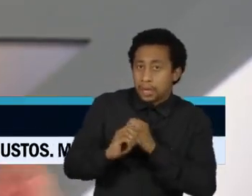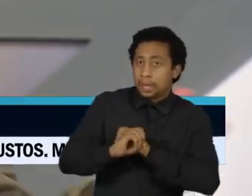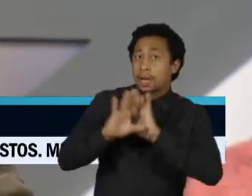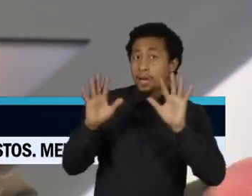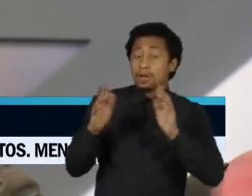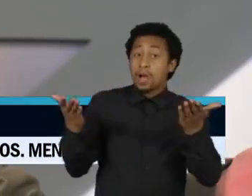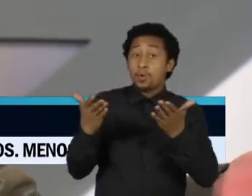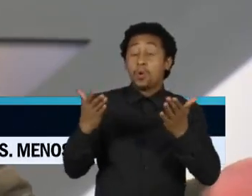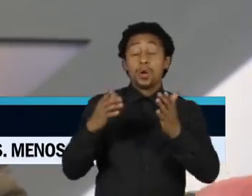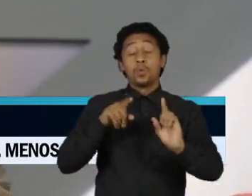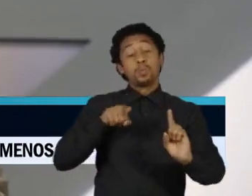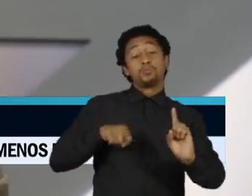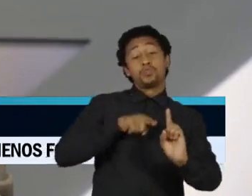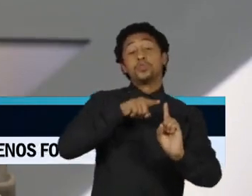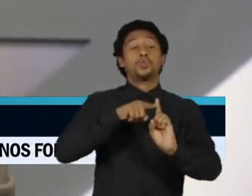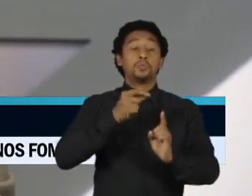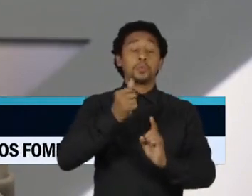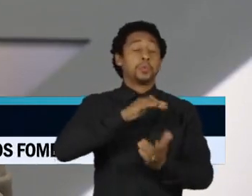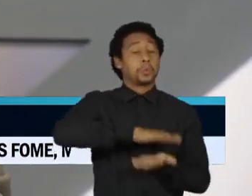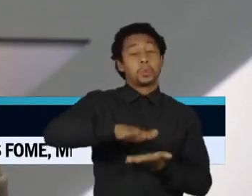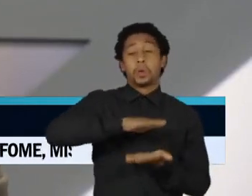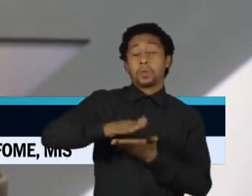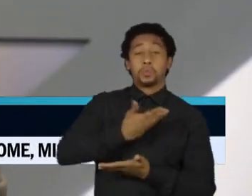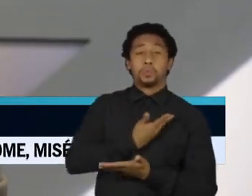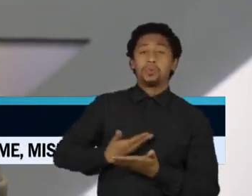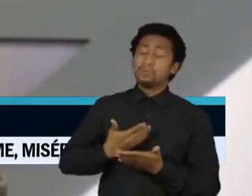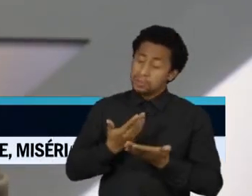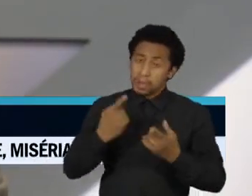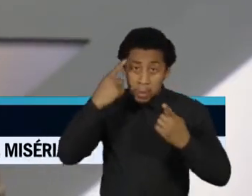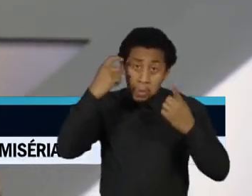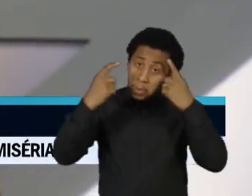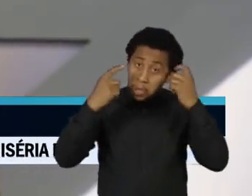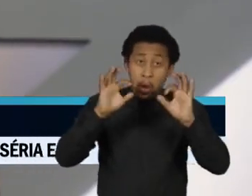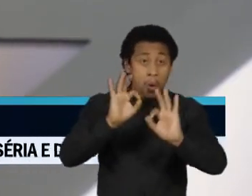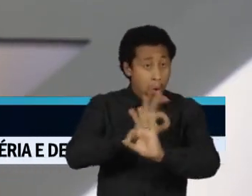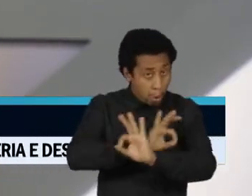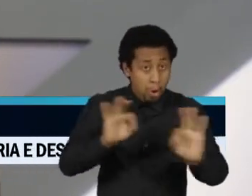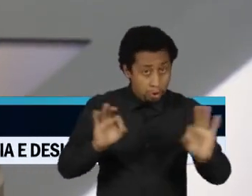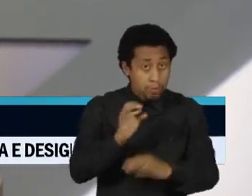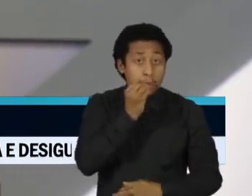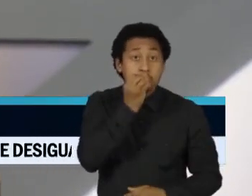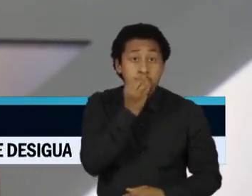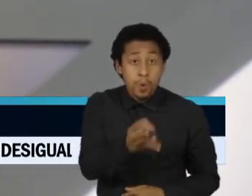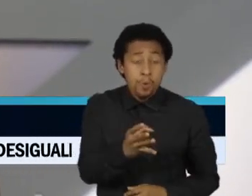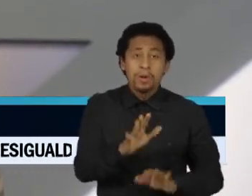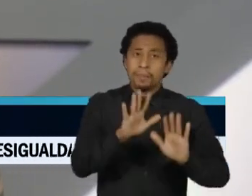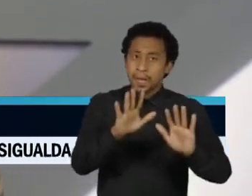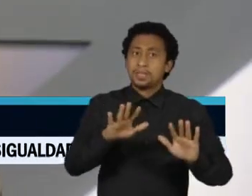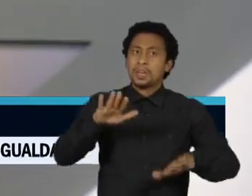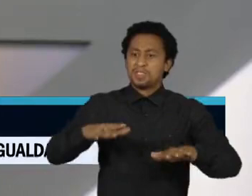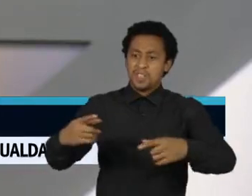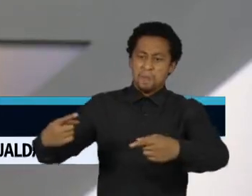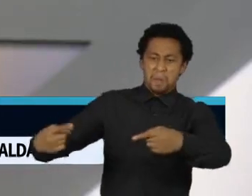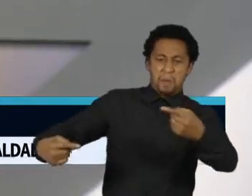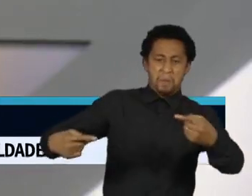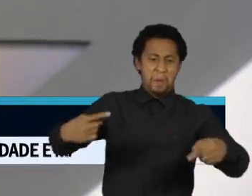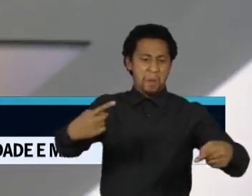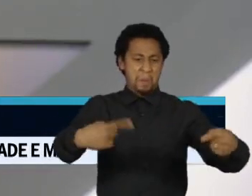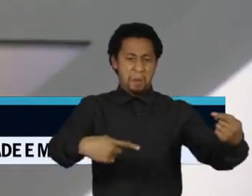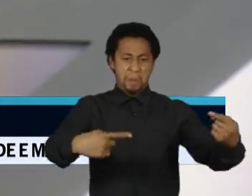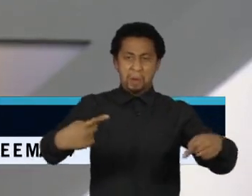pública. As ideias são ótimas. O problema é o seguinte, na hora que tem um menor conflito entre